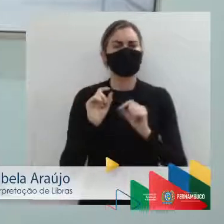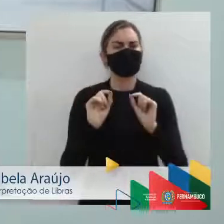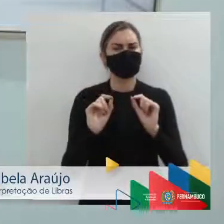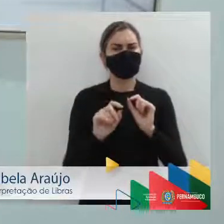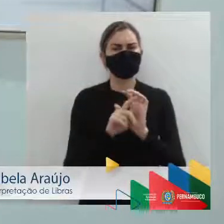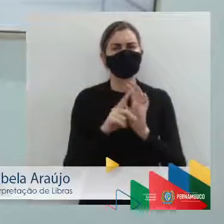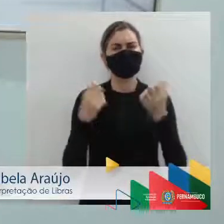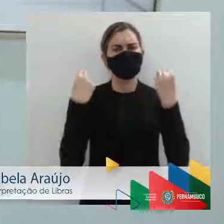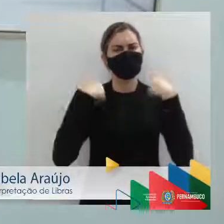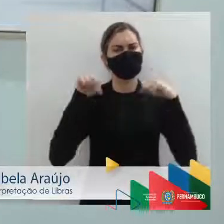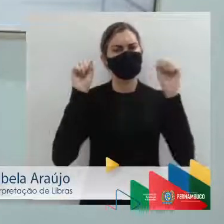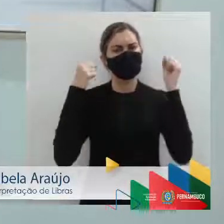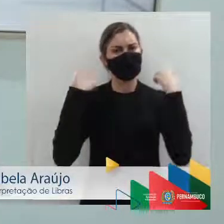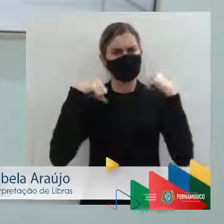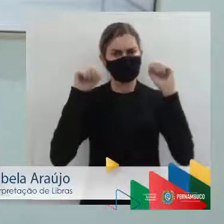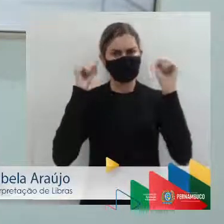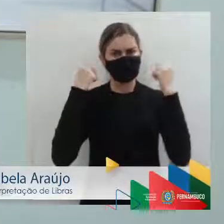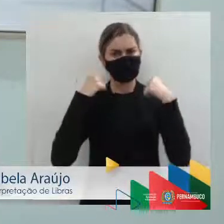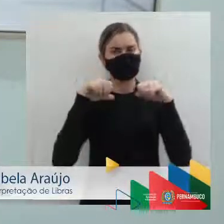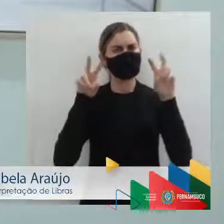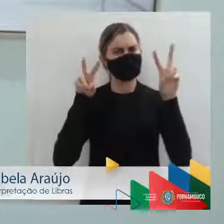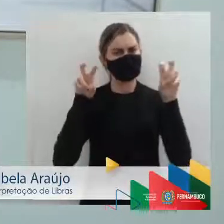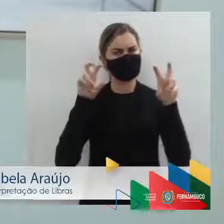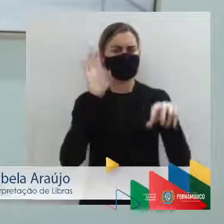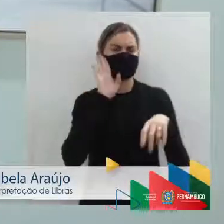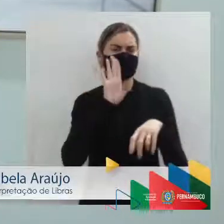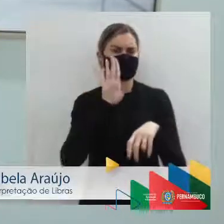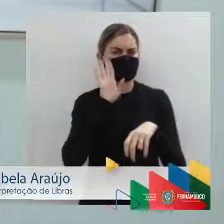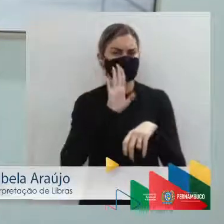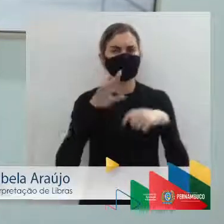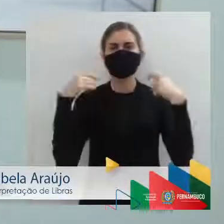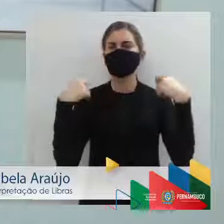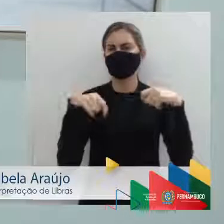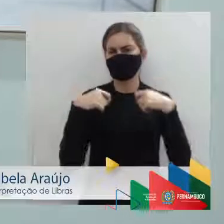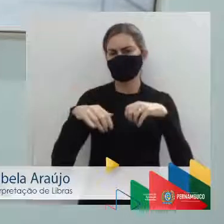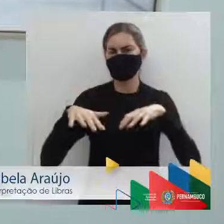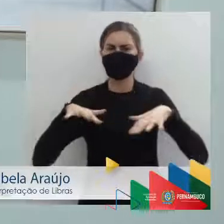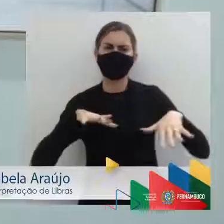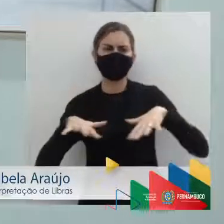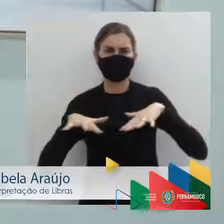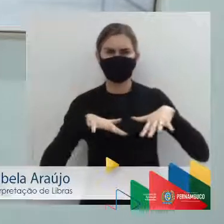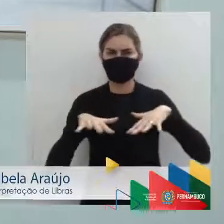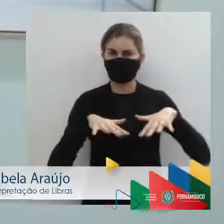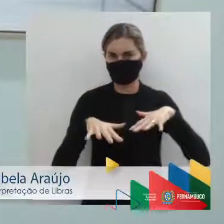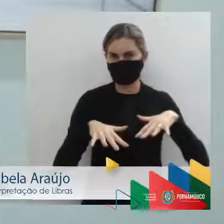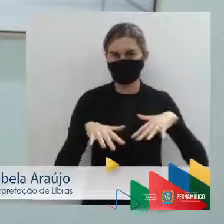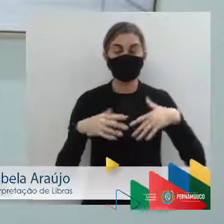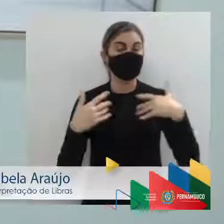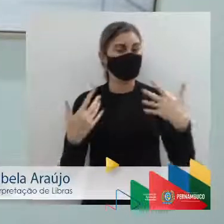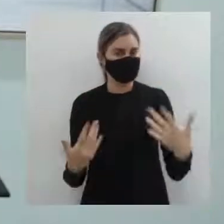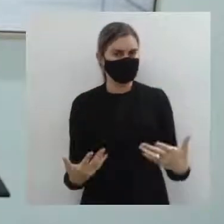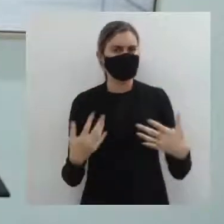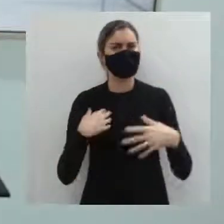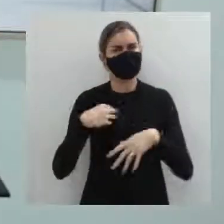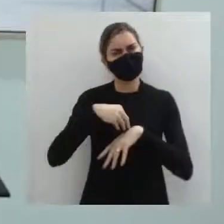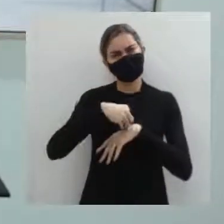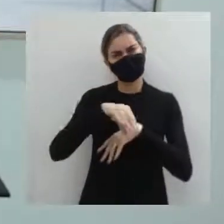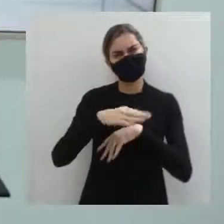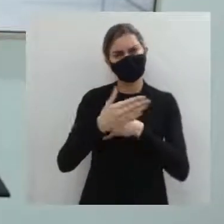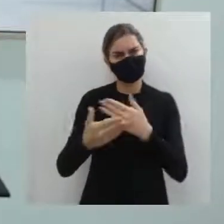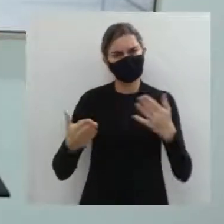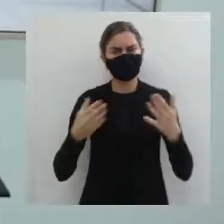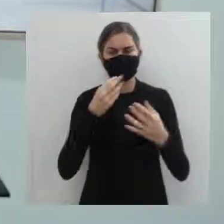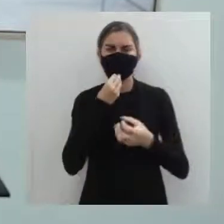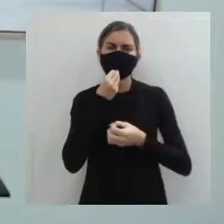da ginástica, né? Conteúdo legal, a gente precisa se movimentar, não é isso? E aí eu já vou deixando para você aqui